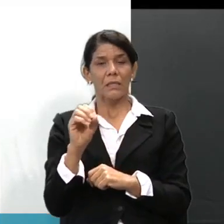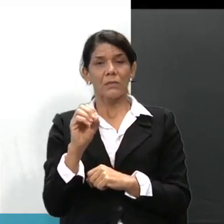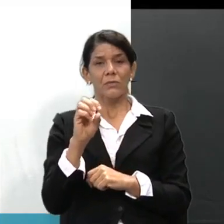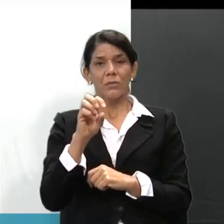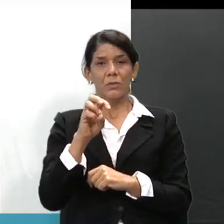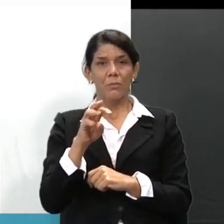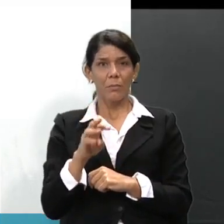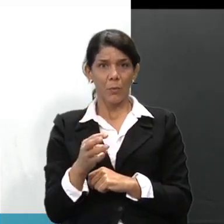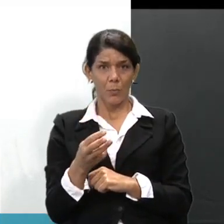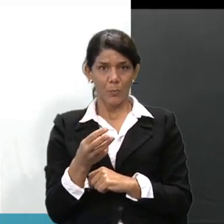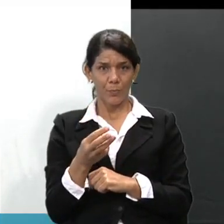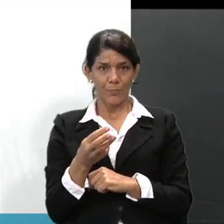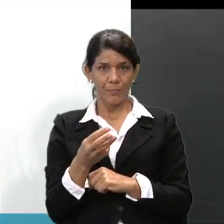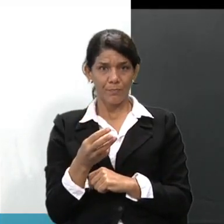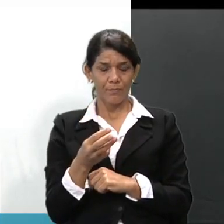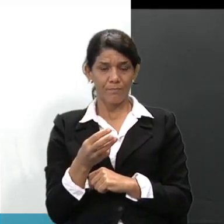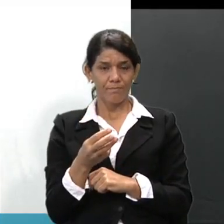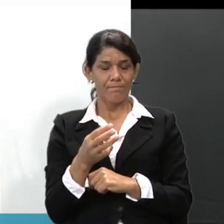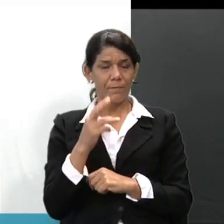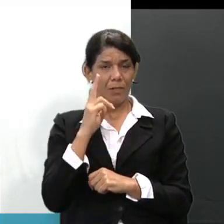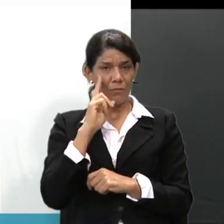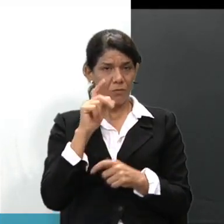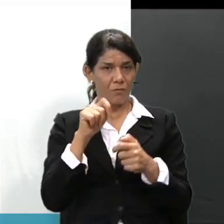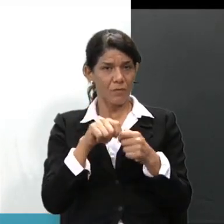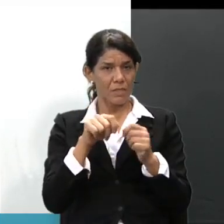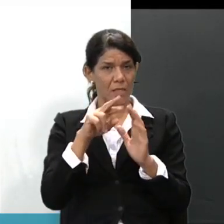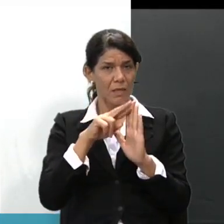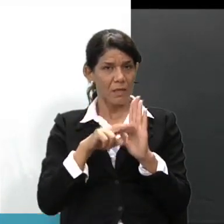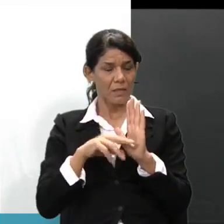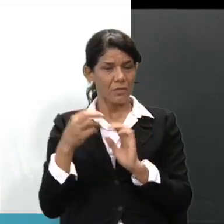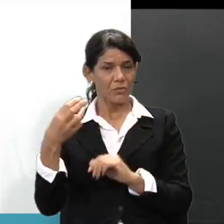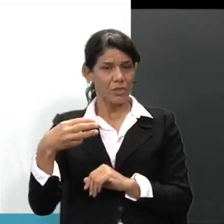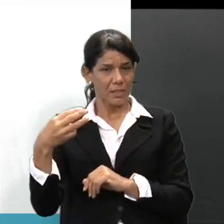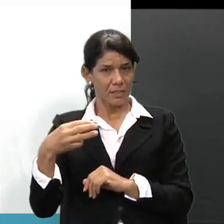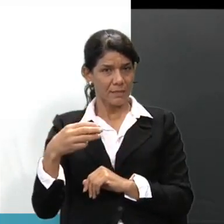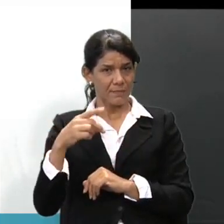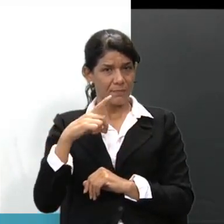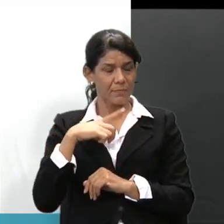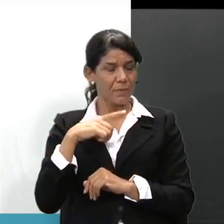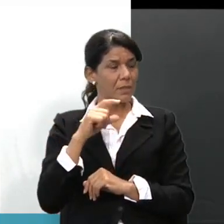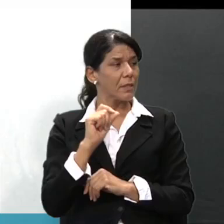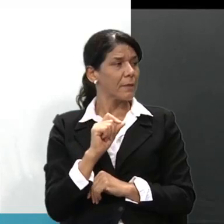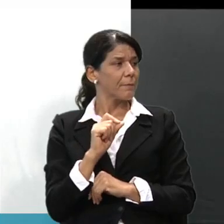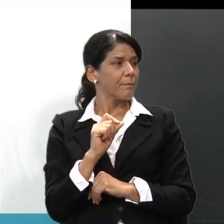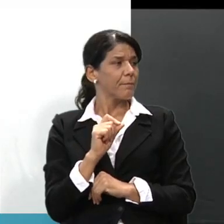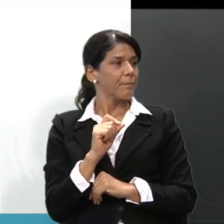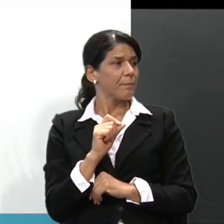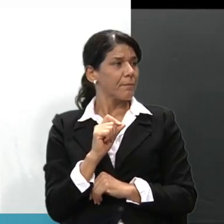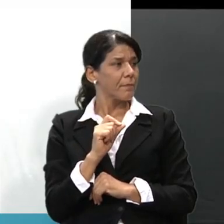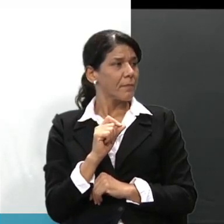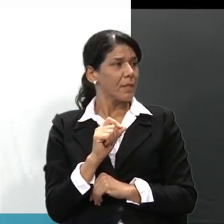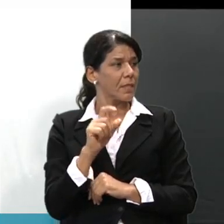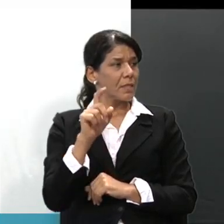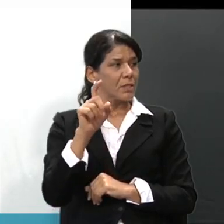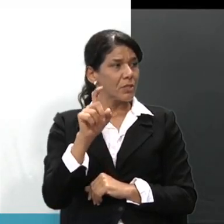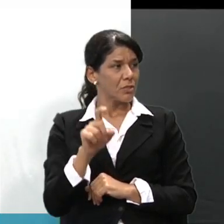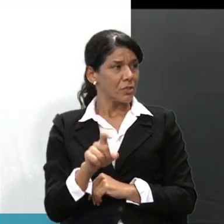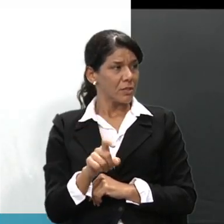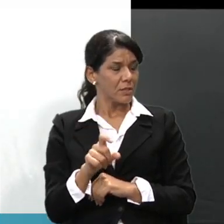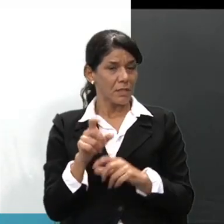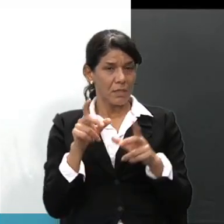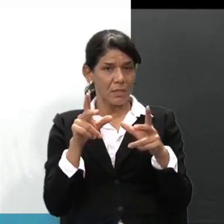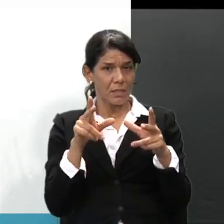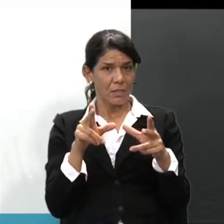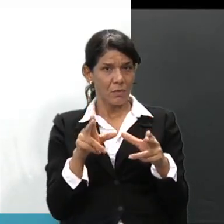mil unidades? Vamos fazer a regra de 3. Temos que x é